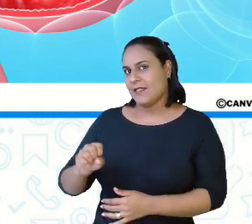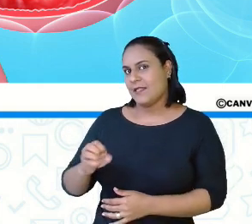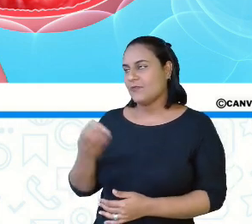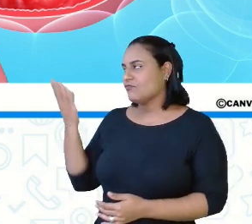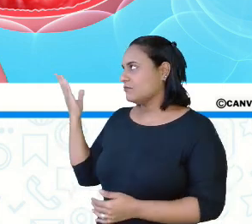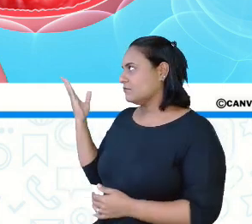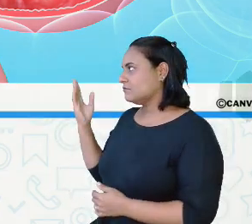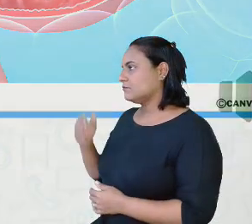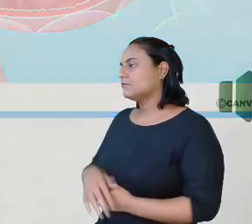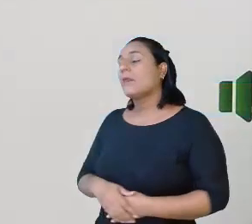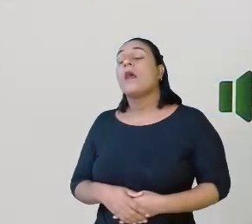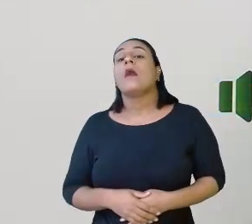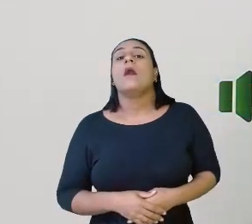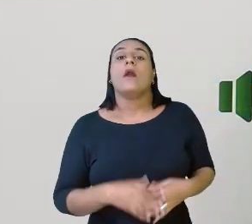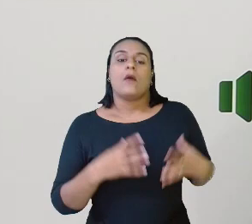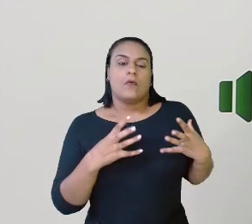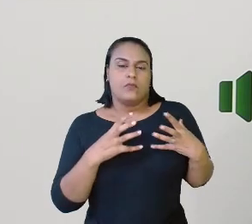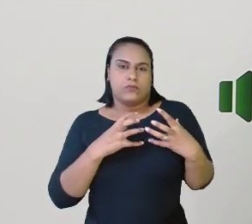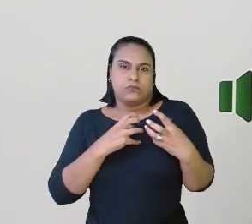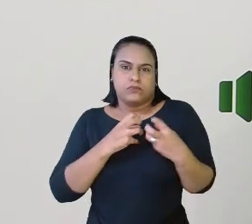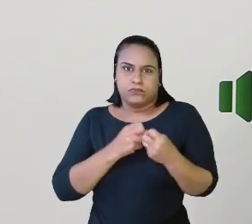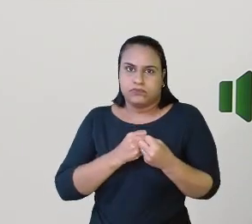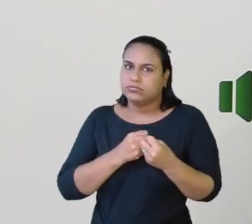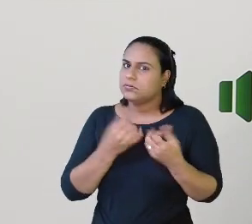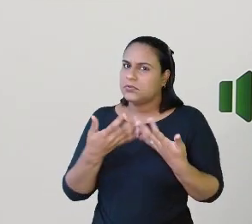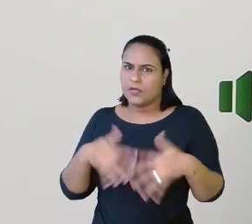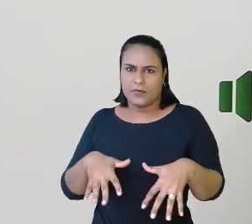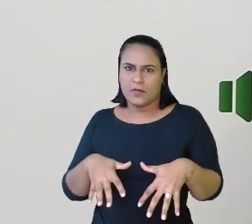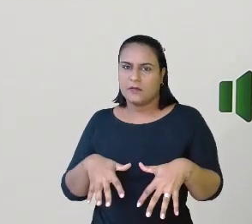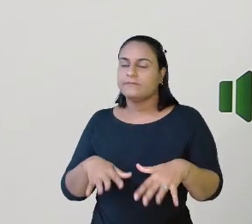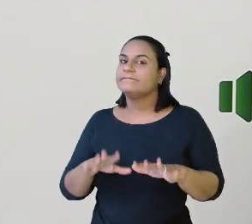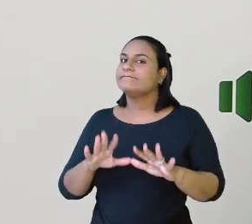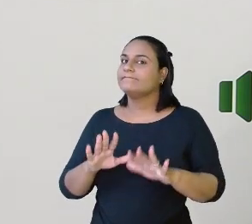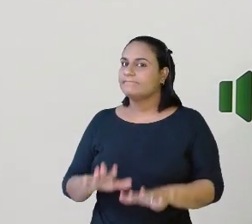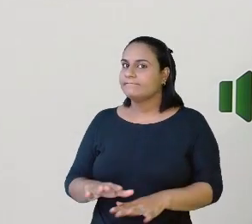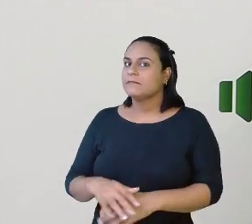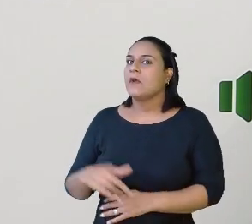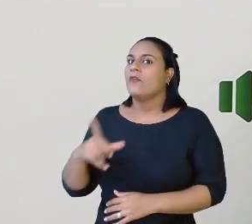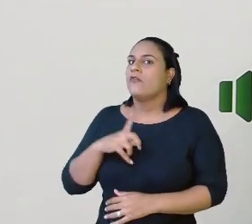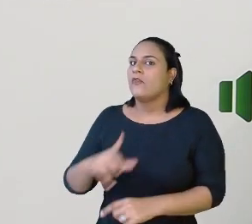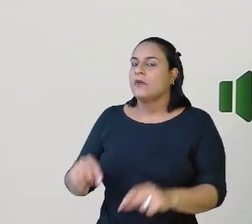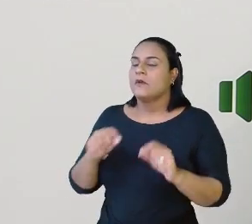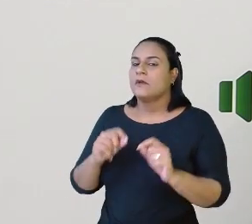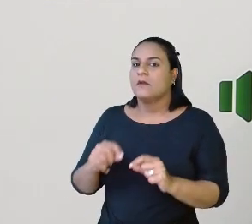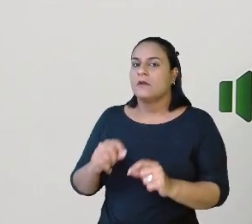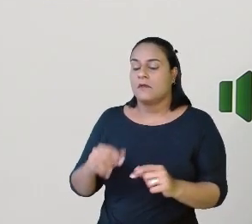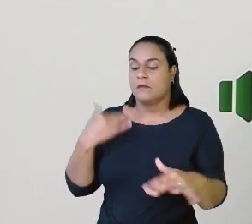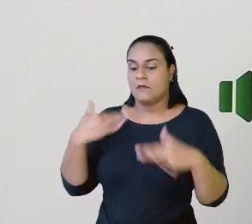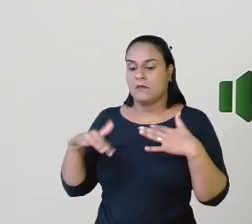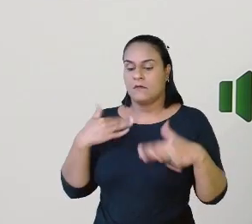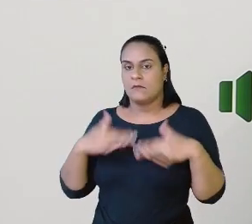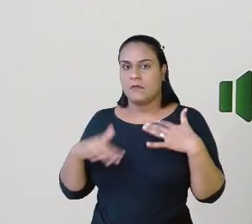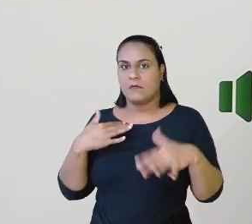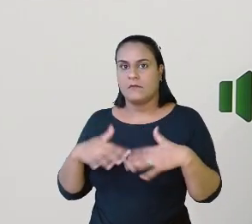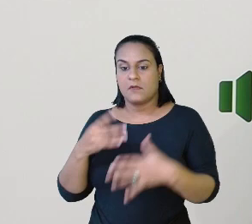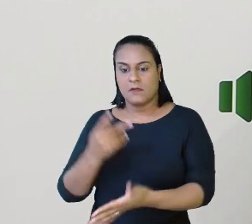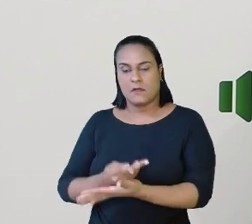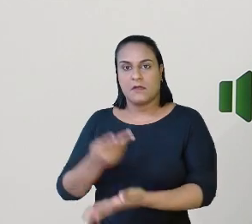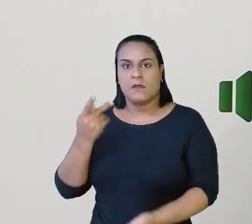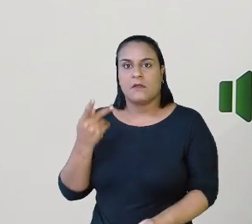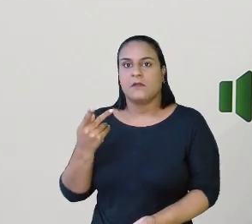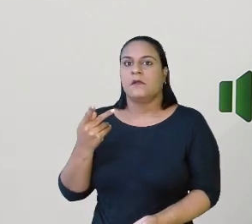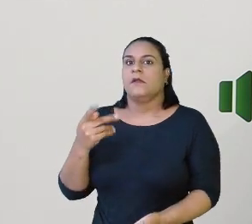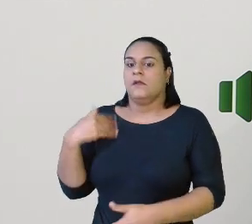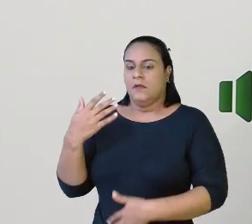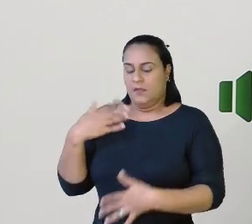A contração, ela é também involuntária. E aí nós vamos ter esses movimentos acontecendo